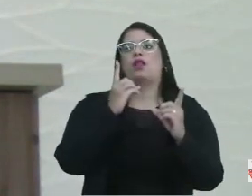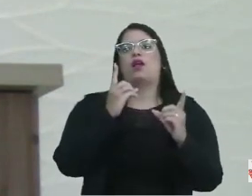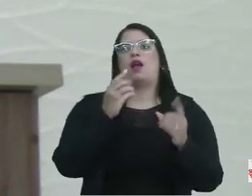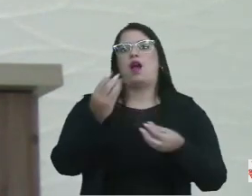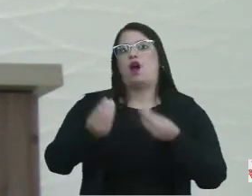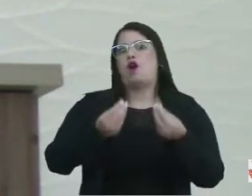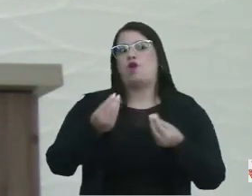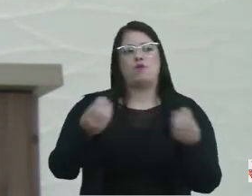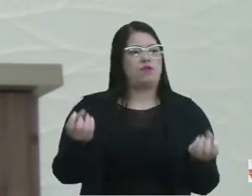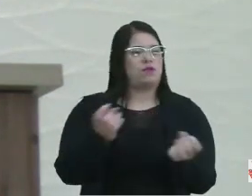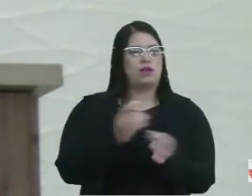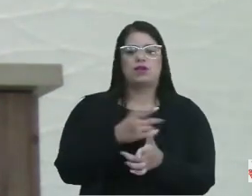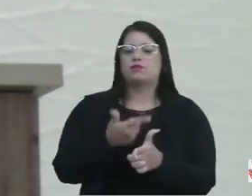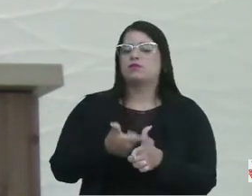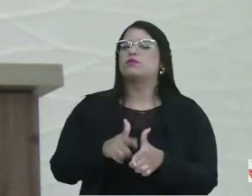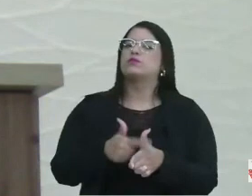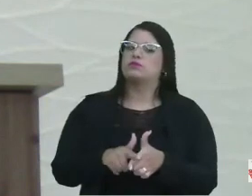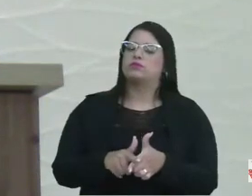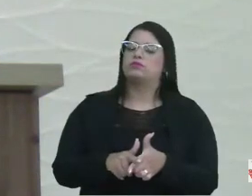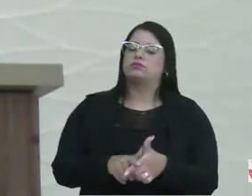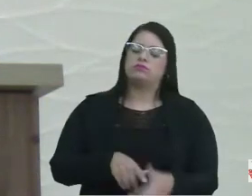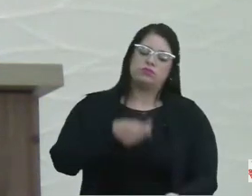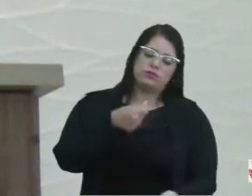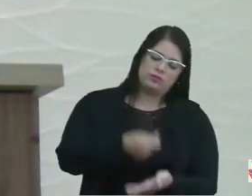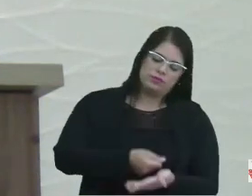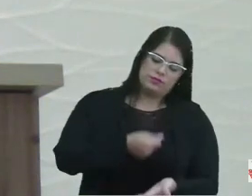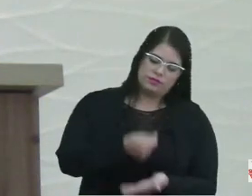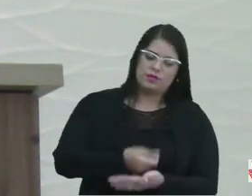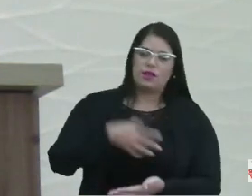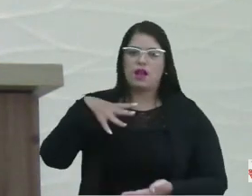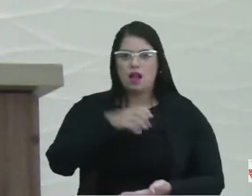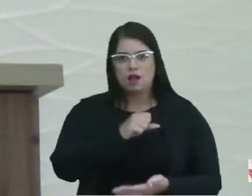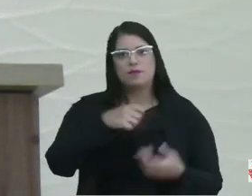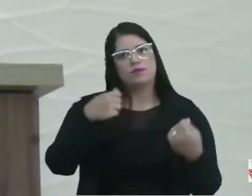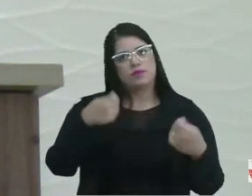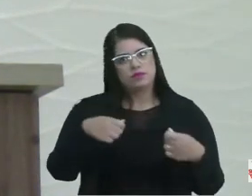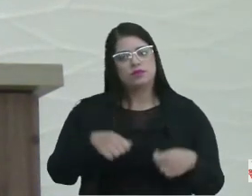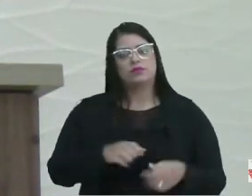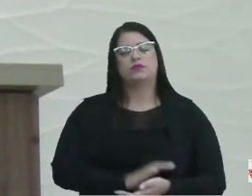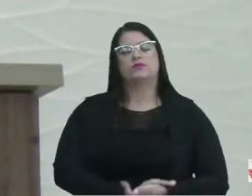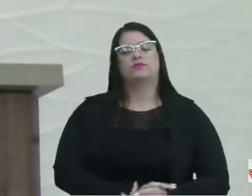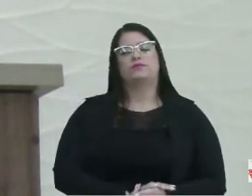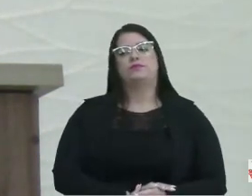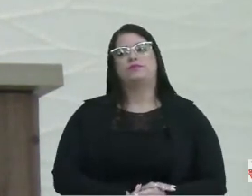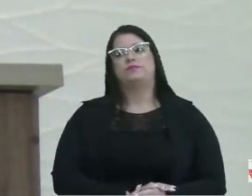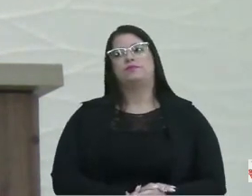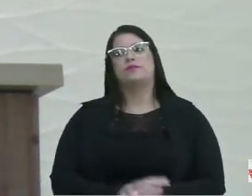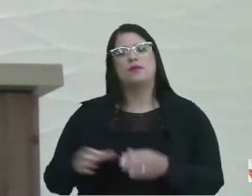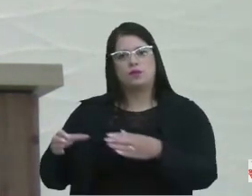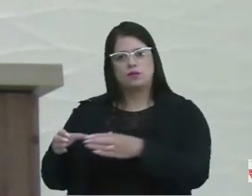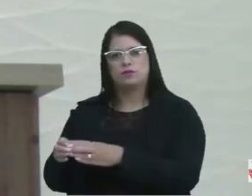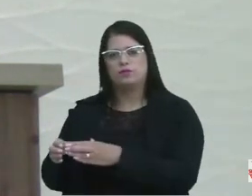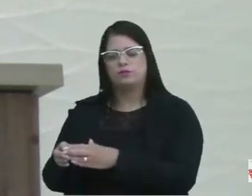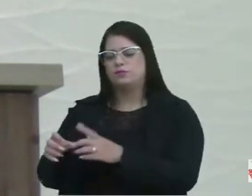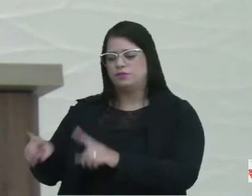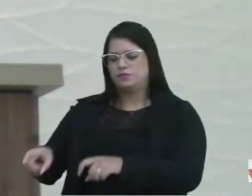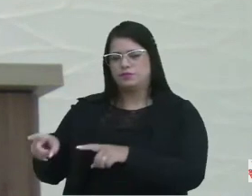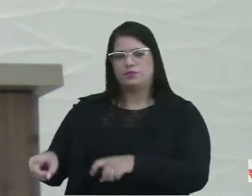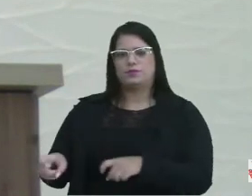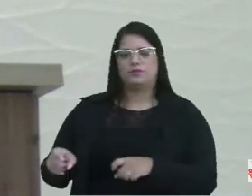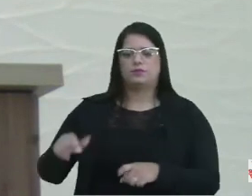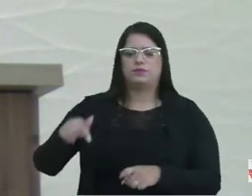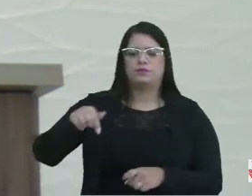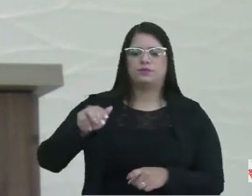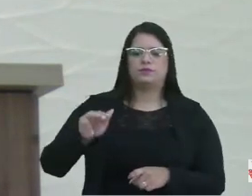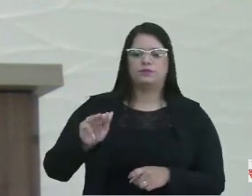soluções e fazer essa cobrança para estar andando o mais rápido possível para resolver aquela comunidade lá do Gama Sul Novo e Armazém.